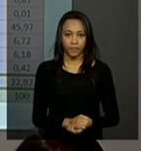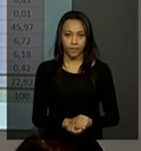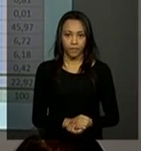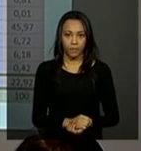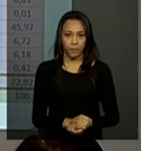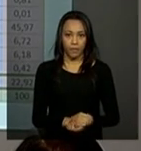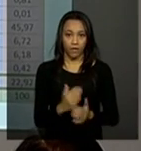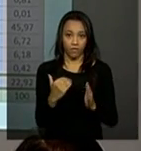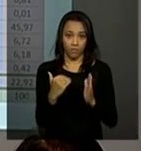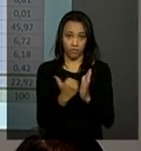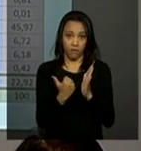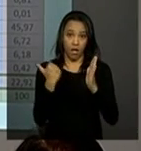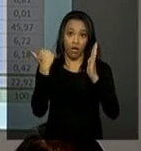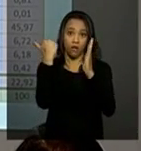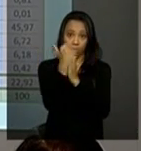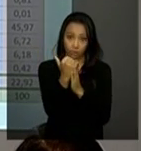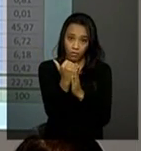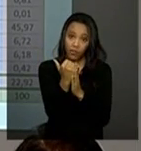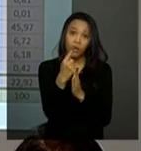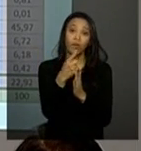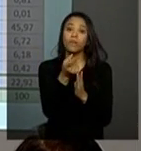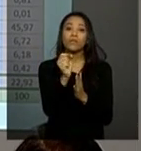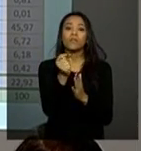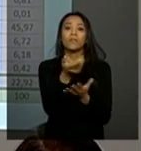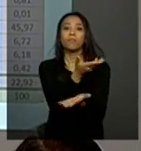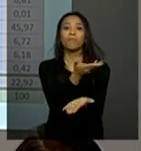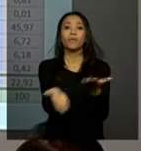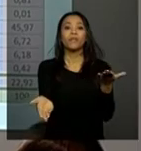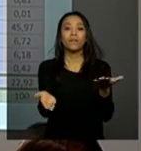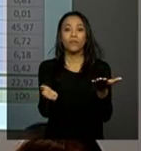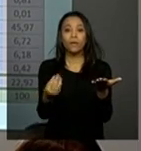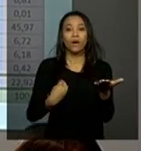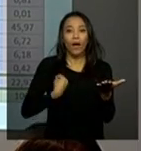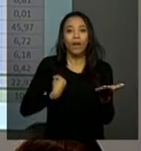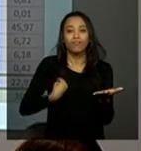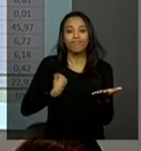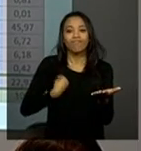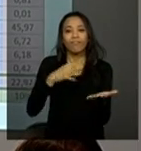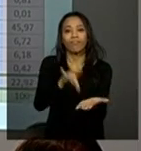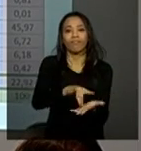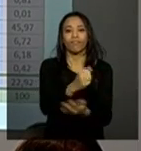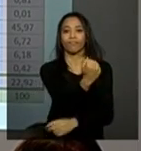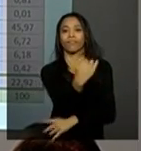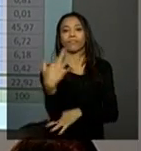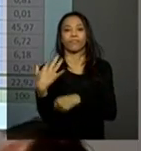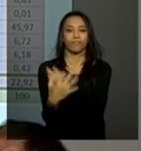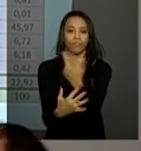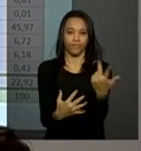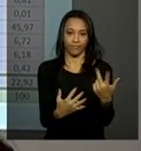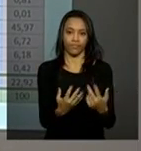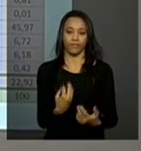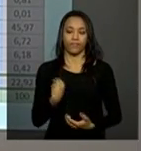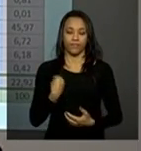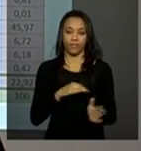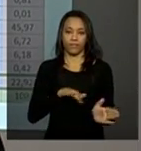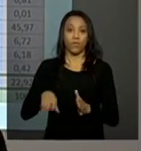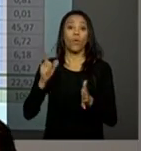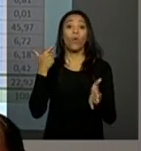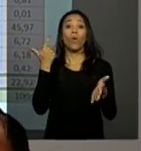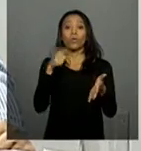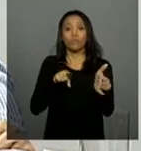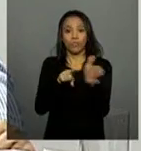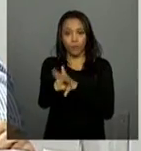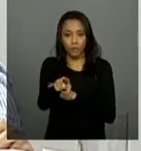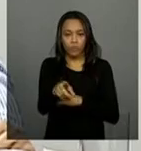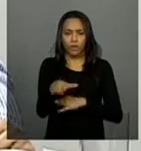Mais do que isso, além de aumentar, você não perdeu o que existia. Uhum. Tá? Claro. Ministra, o Maurício falou